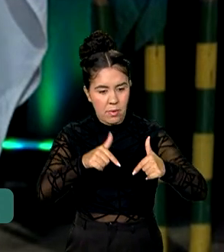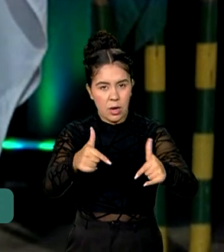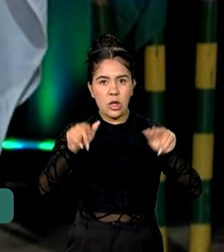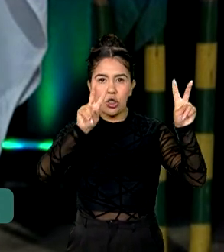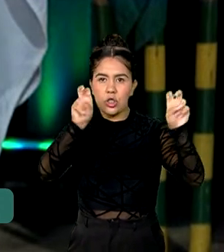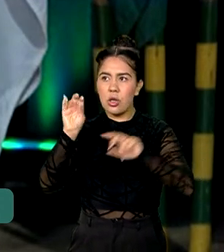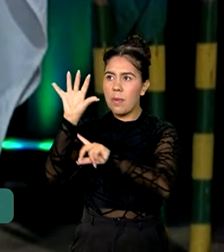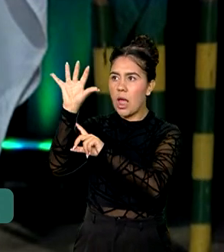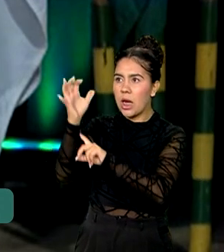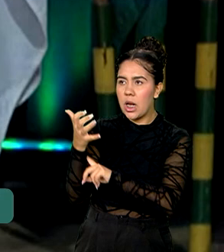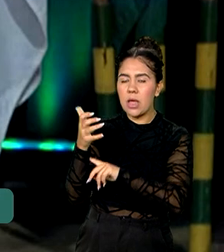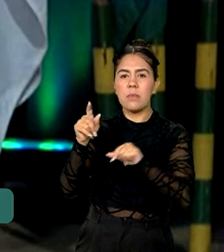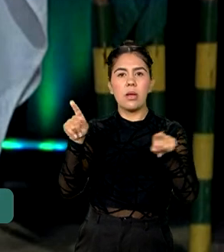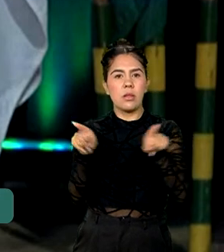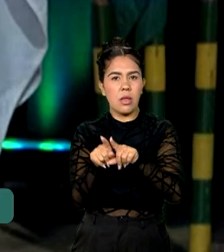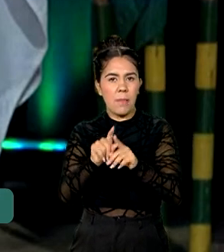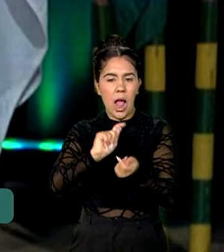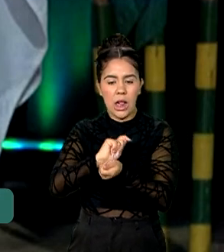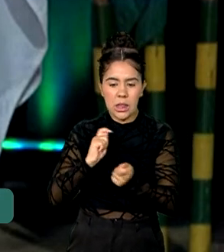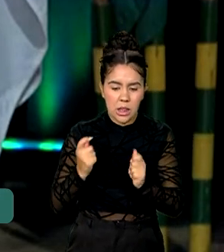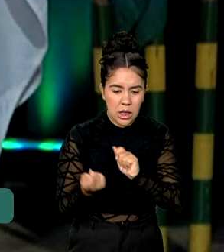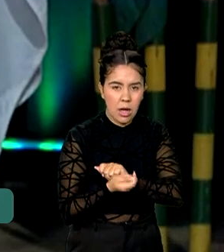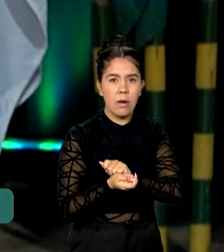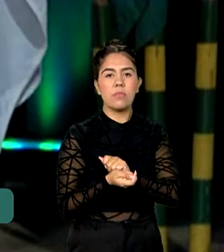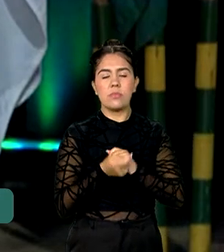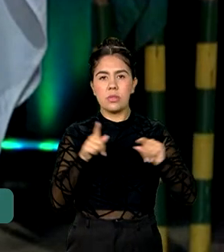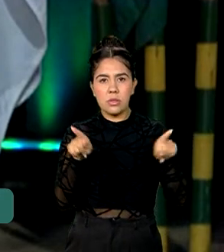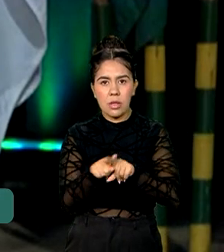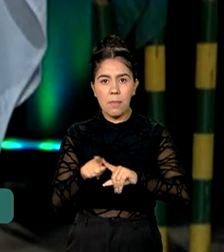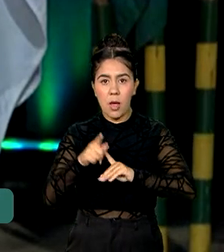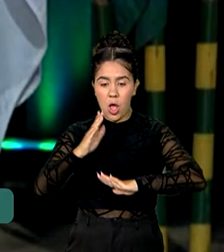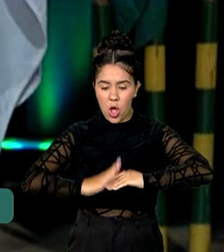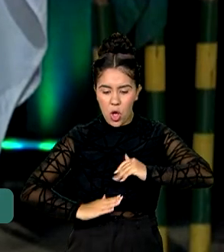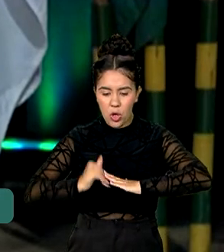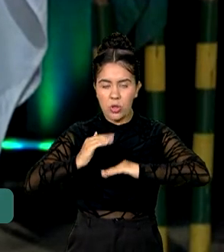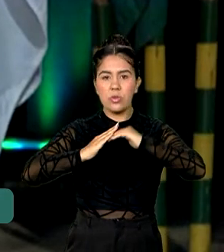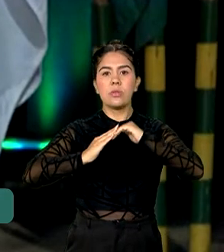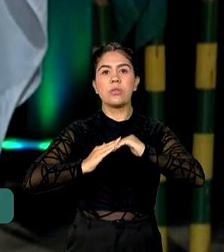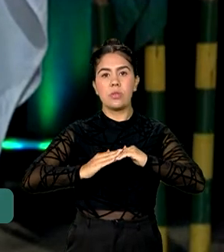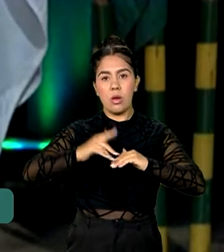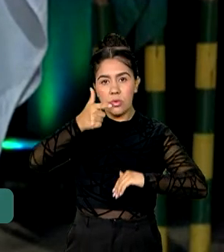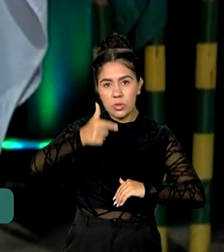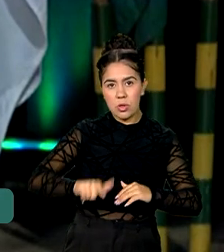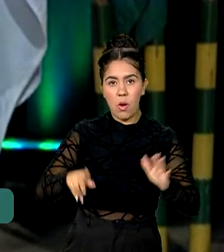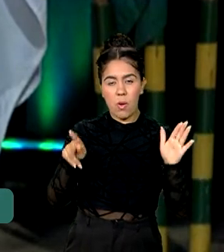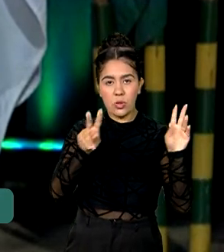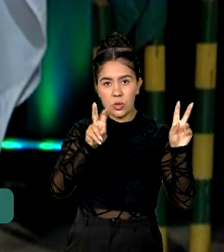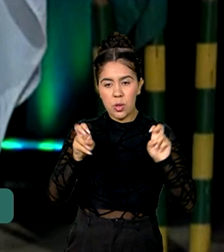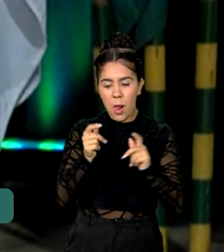climáticos, mitigação, adaptação, reconstrução das nossas economias,